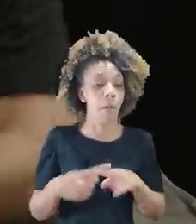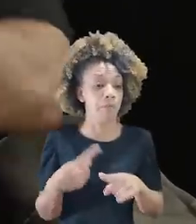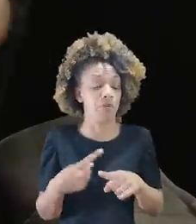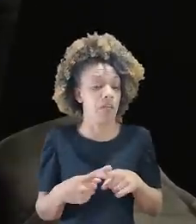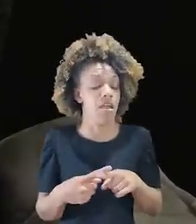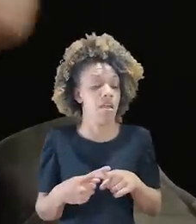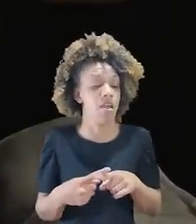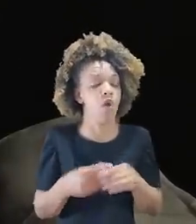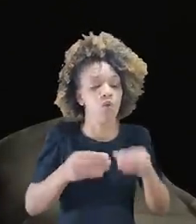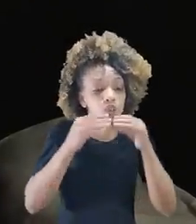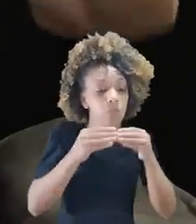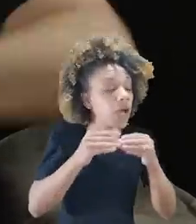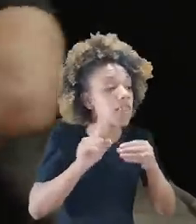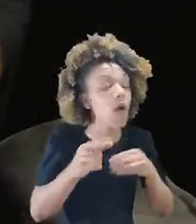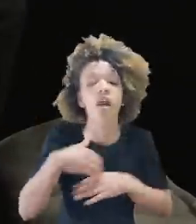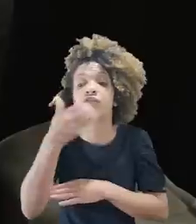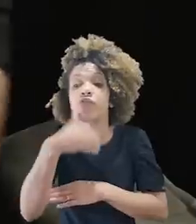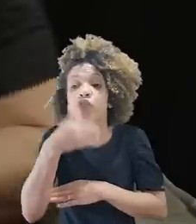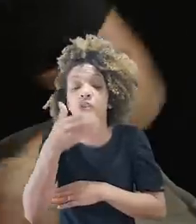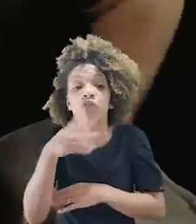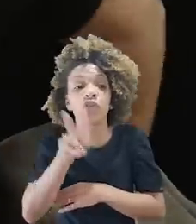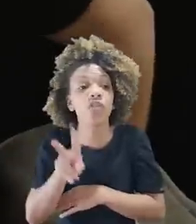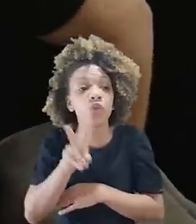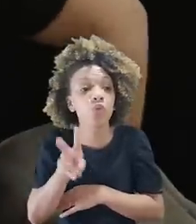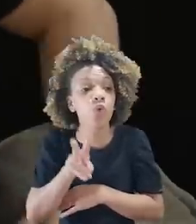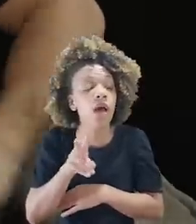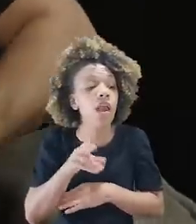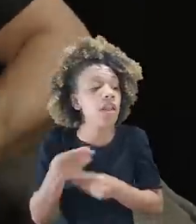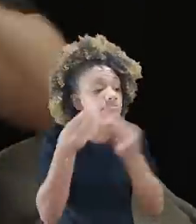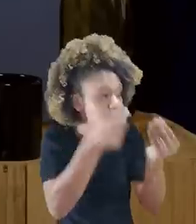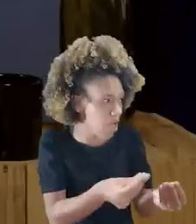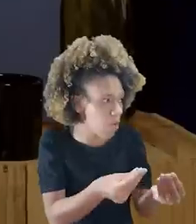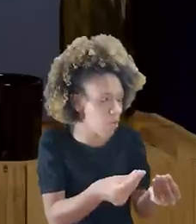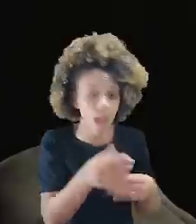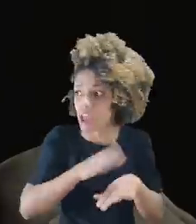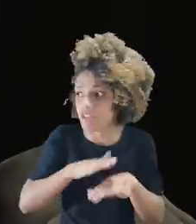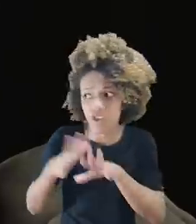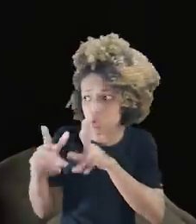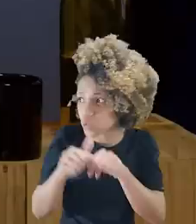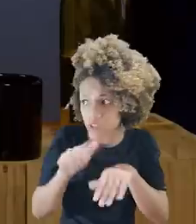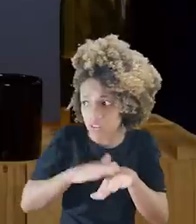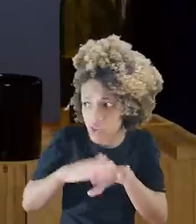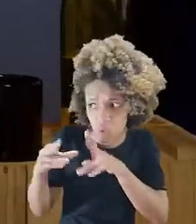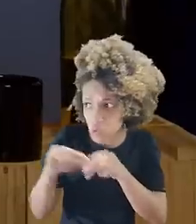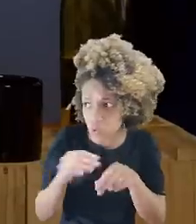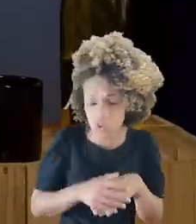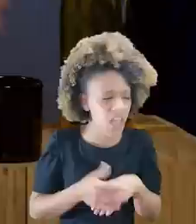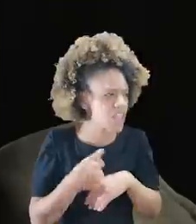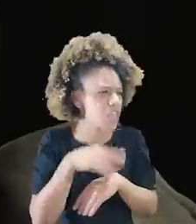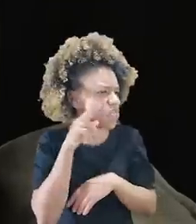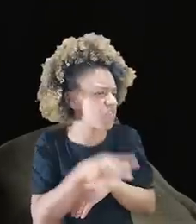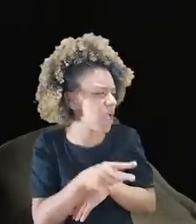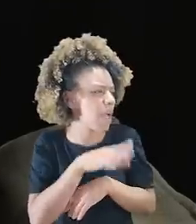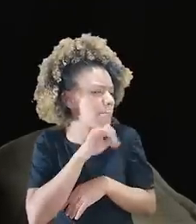Ah porque o o o xbg não é x burger fruta legume ele te deu ele não fez tudo na na você não